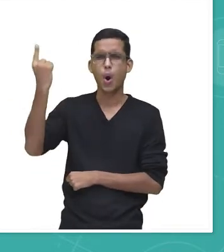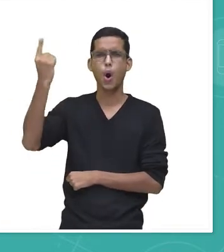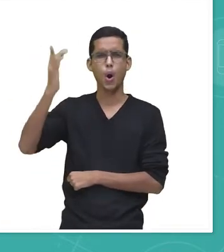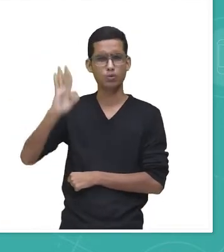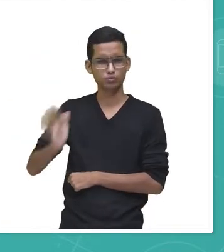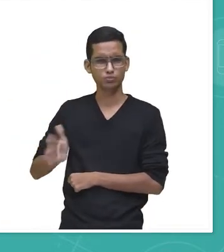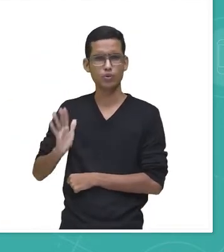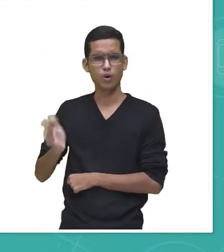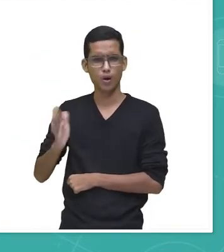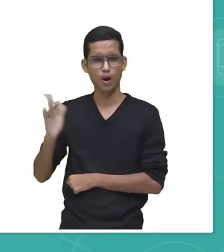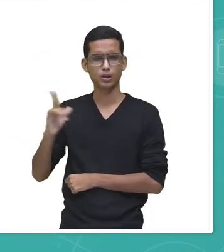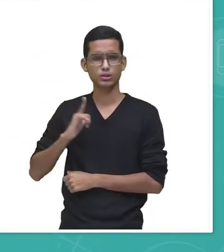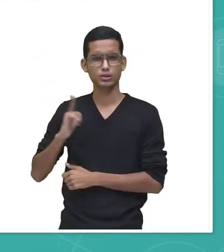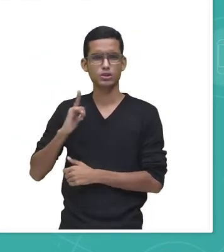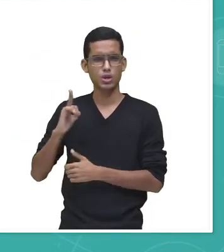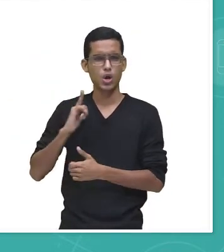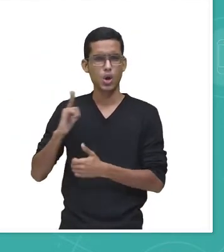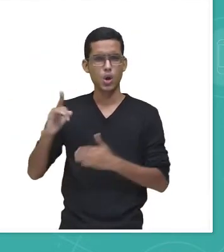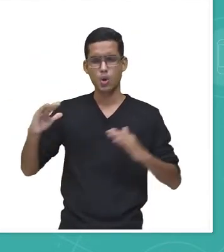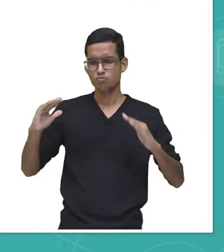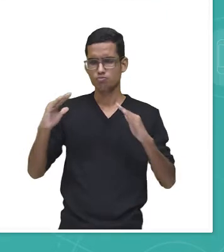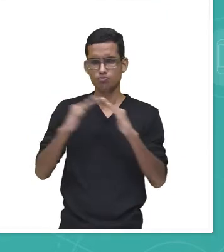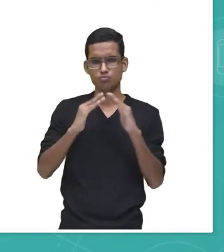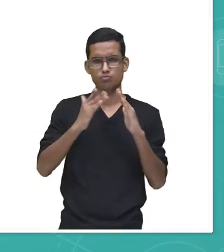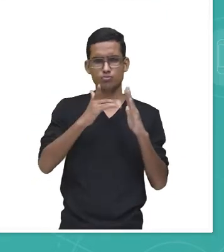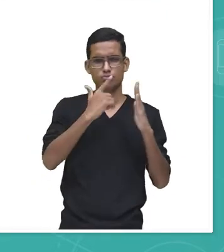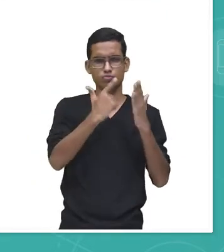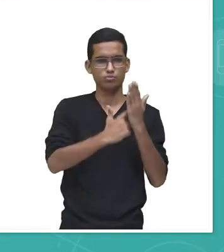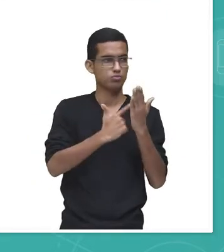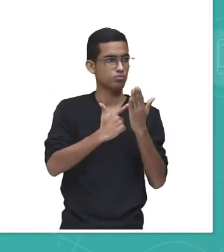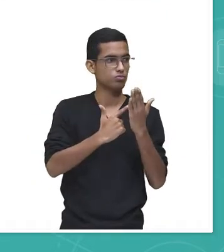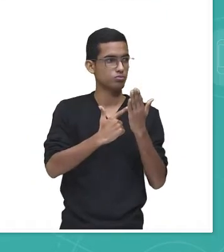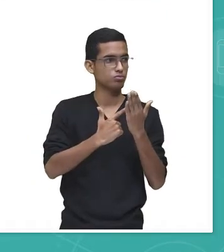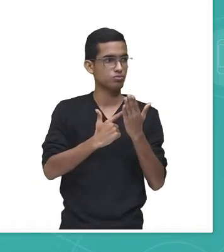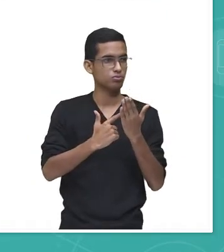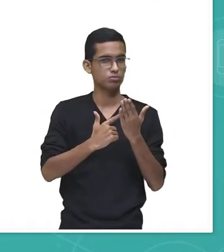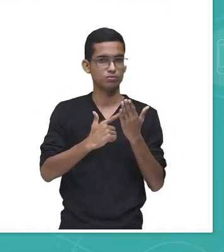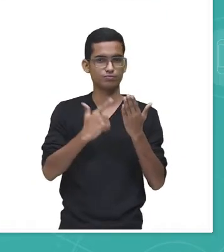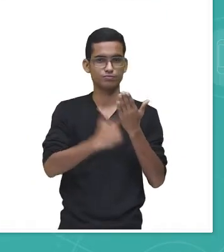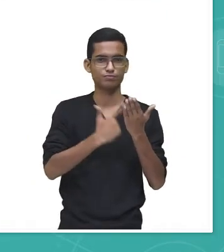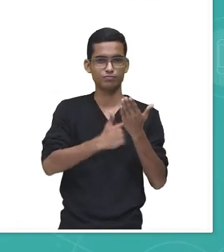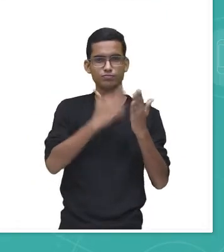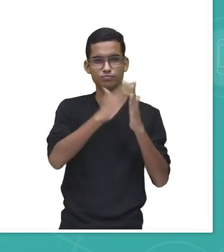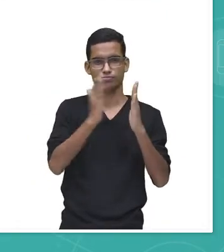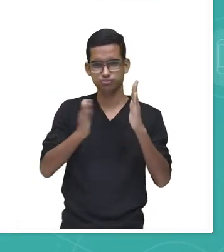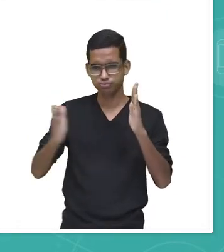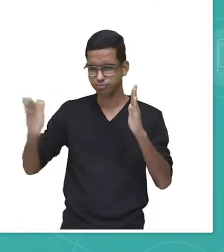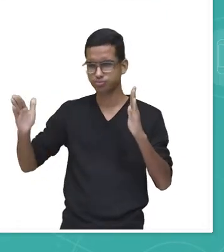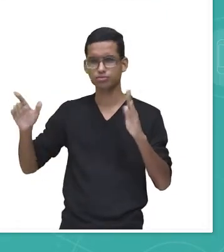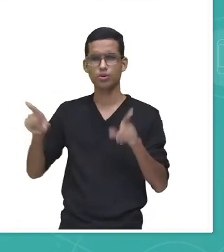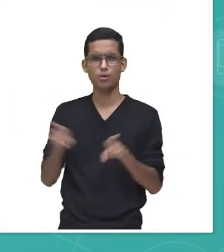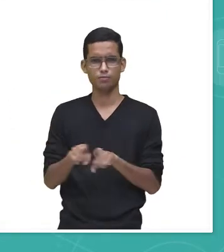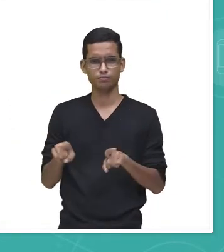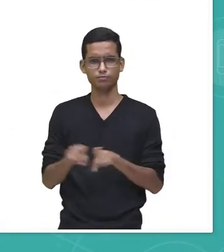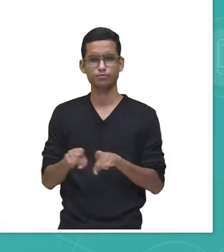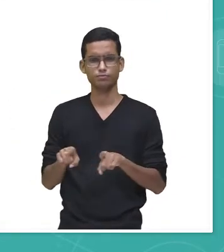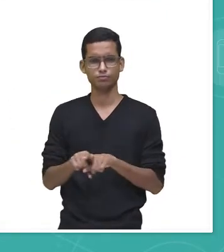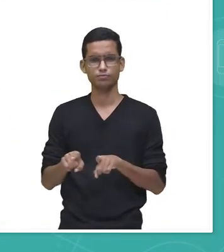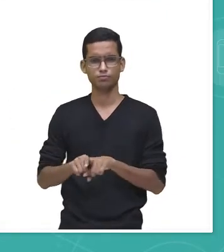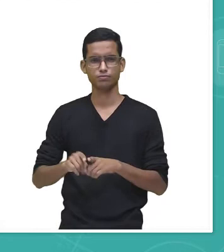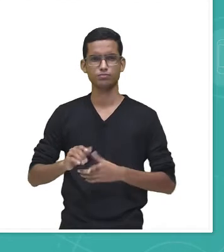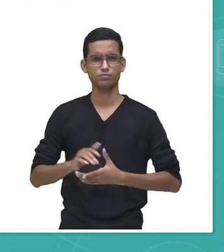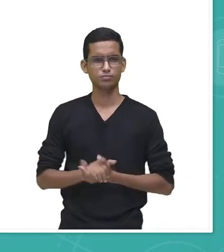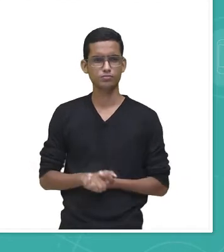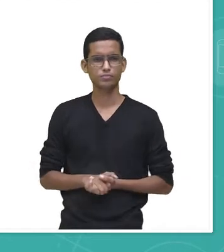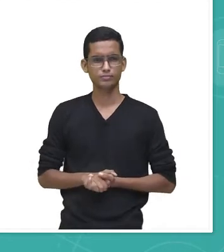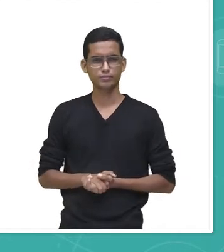bibliotecas, a questão dos diques, do tratamento de água. Então, os romanos, na expansão do seu império,